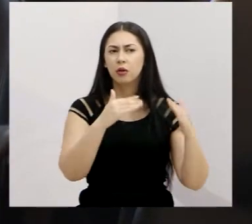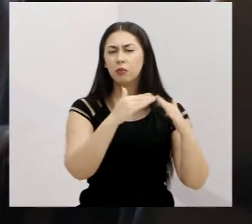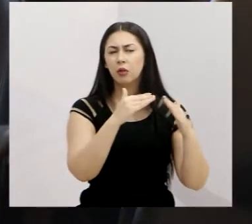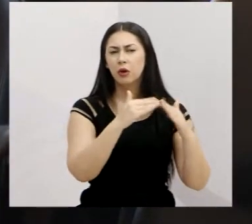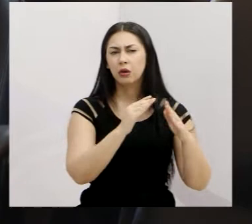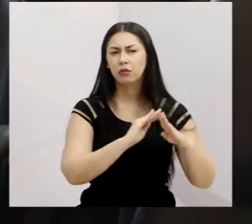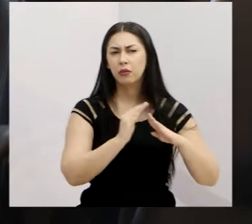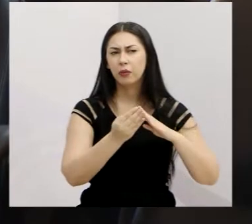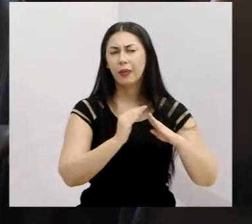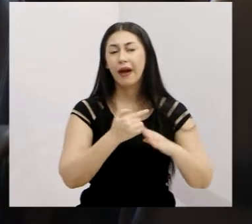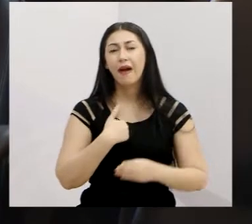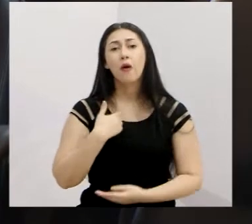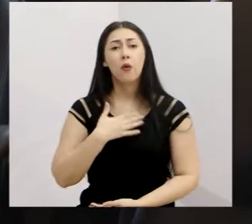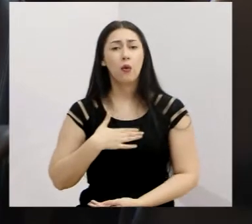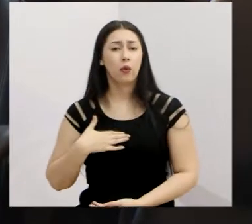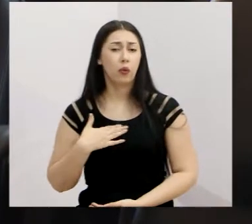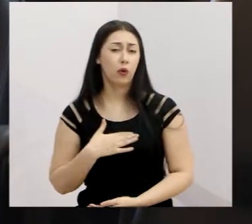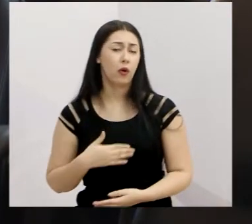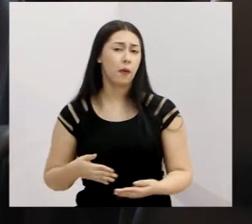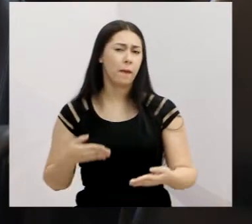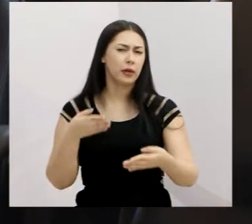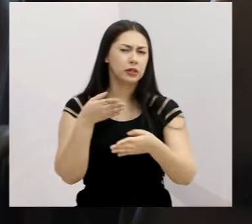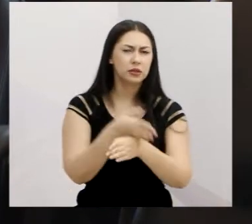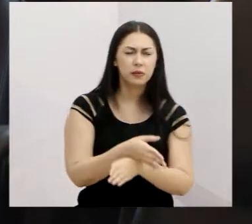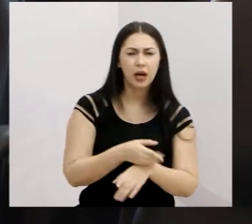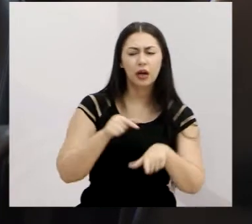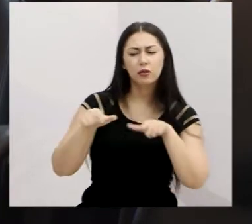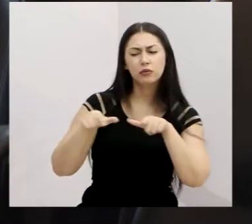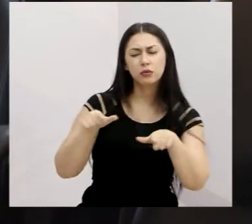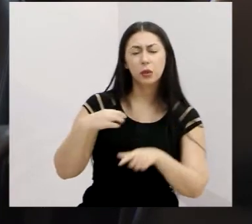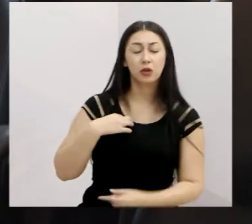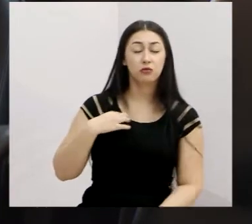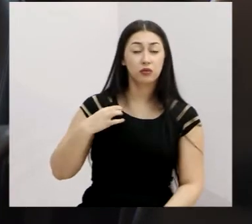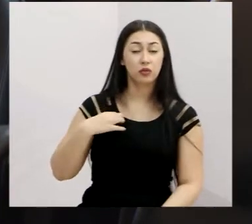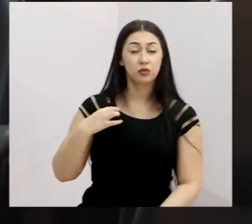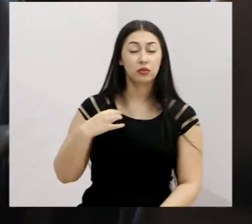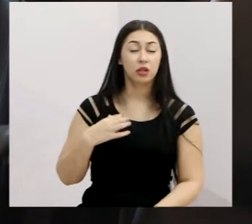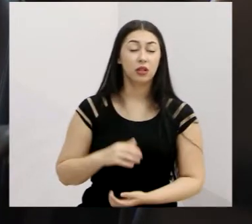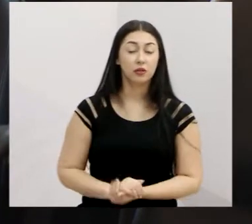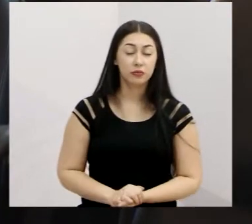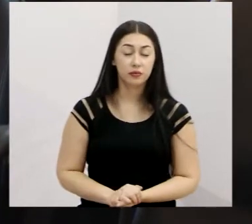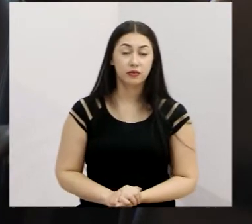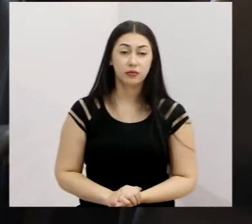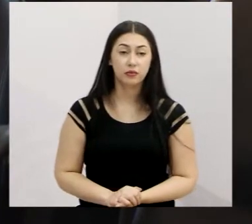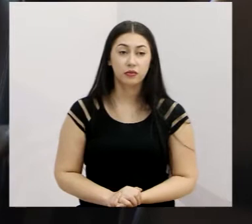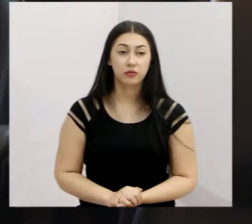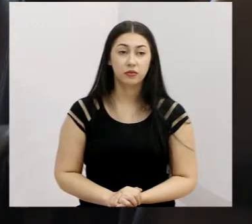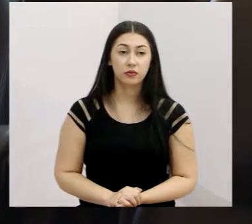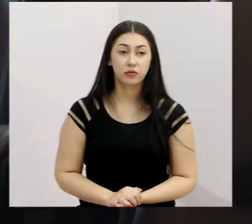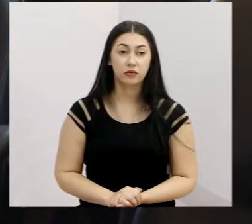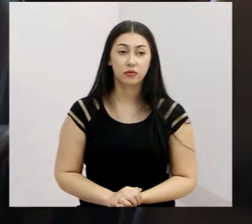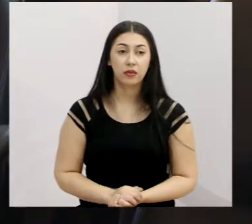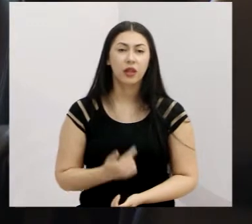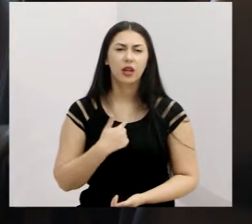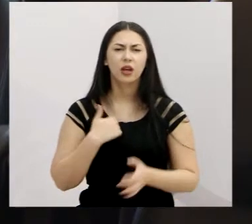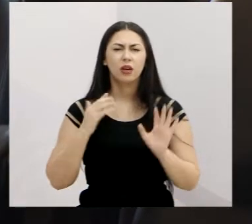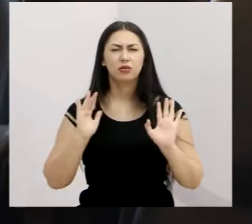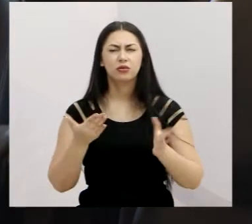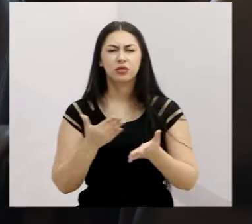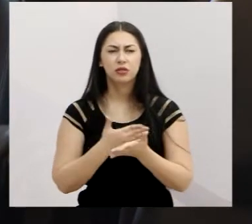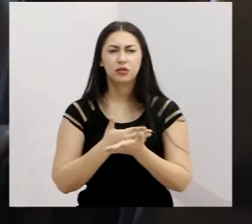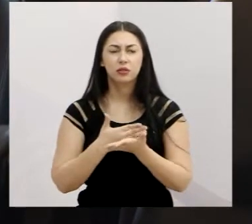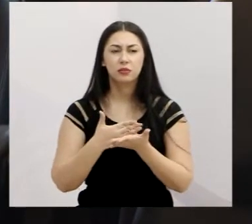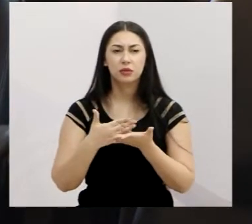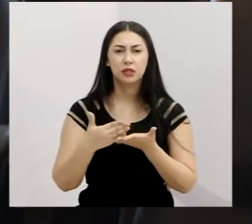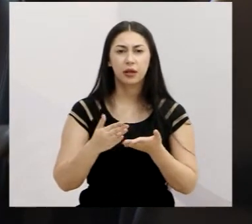eu gosto de participar como trabalho voluntário no lá na comunidade né primeiro lugar já comecei